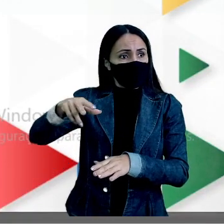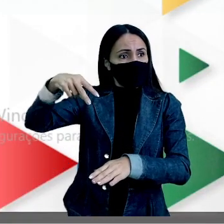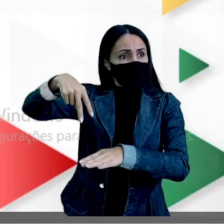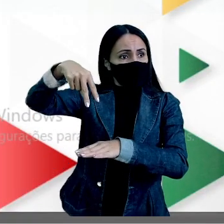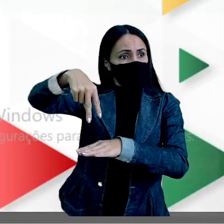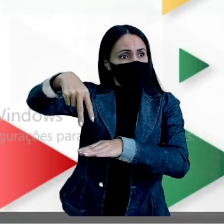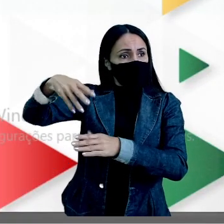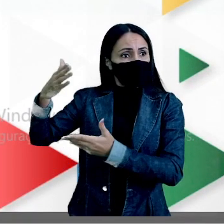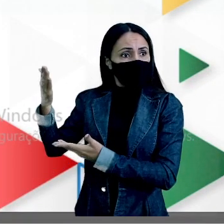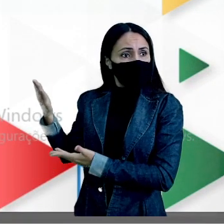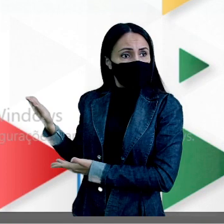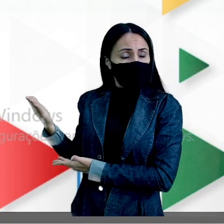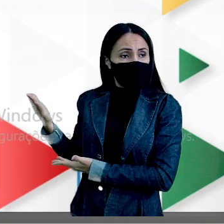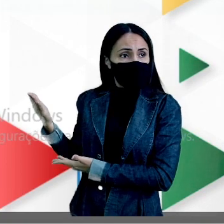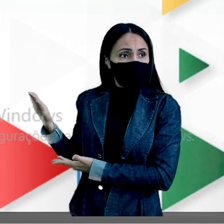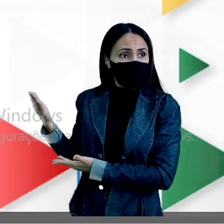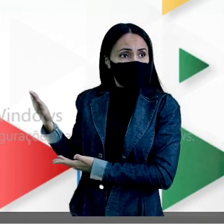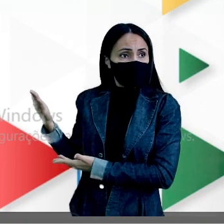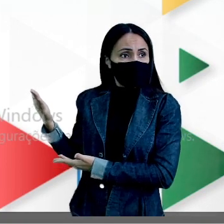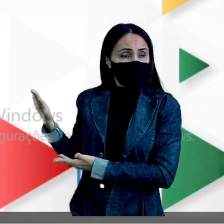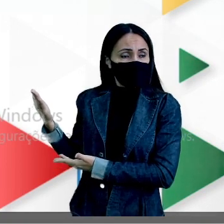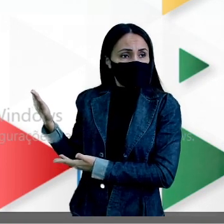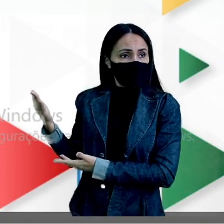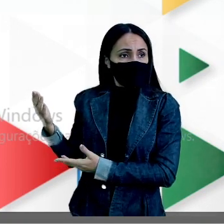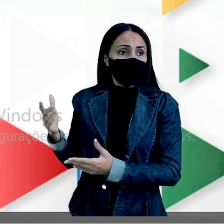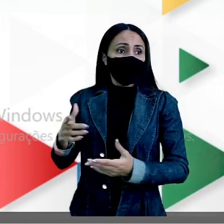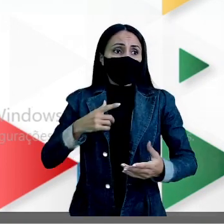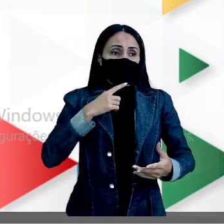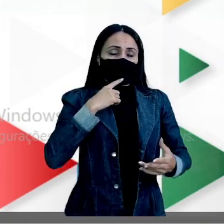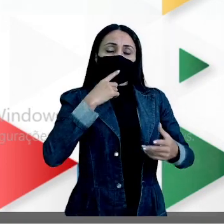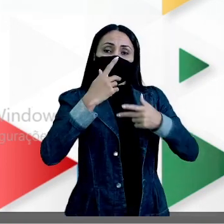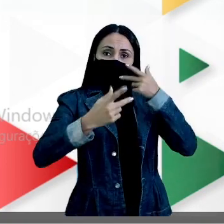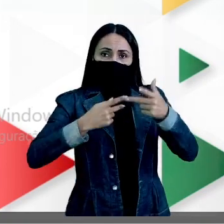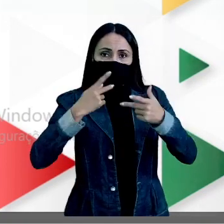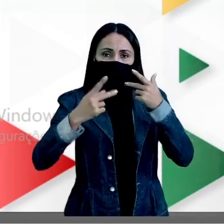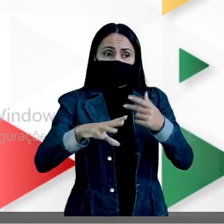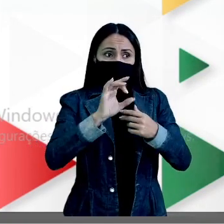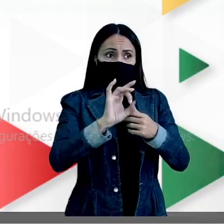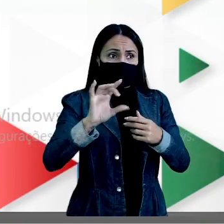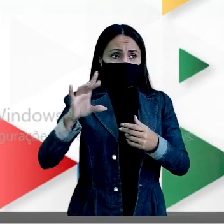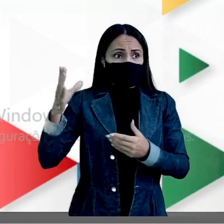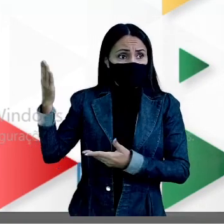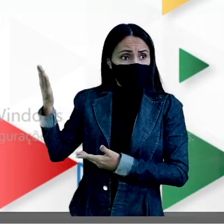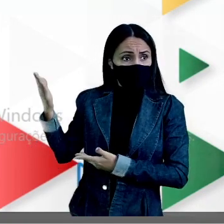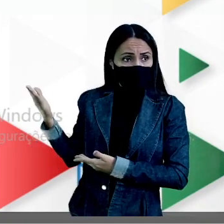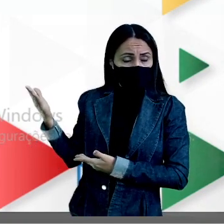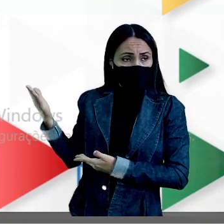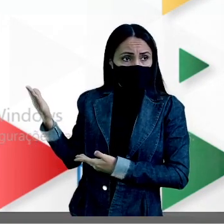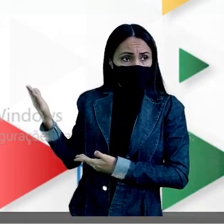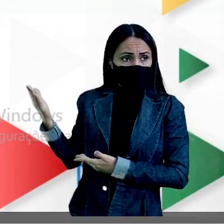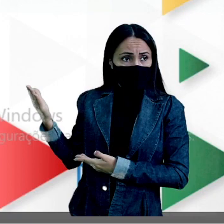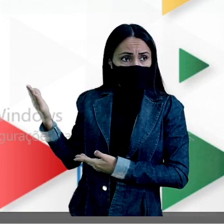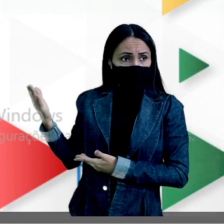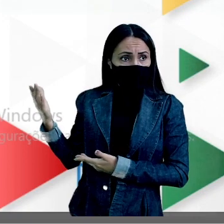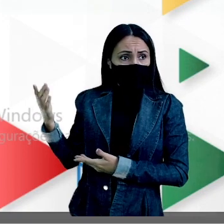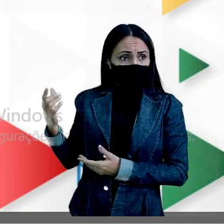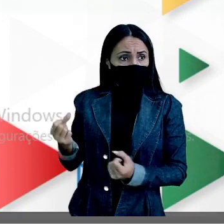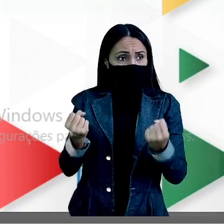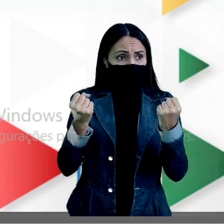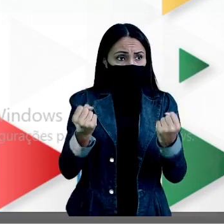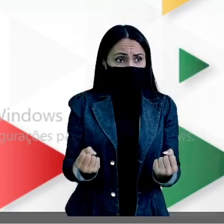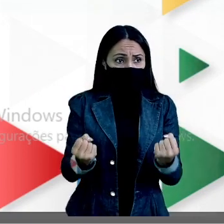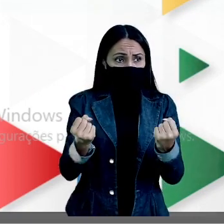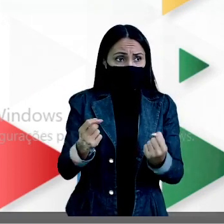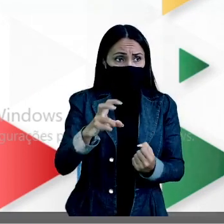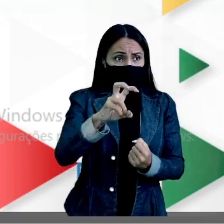só colocar um adendo, né, um parênteses, que cada boneco desse, ele pesa em torno de 50 quilos.